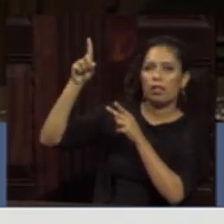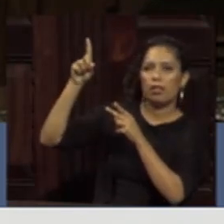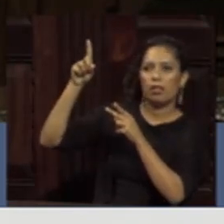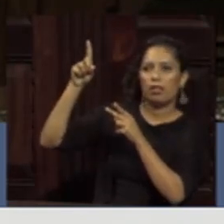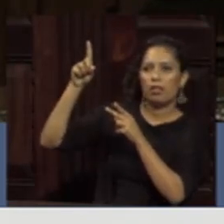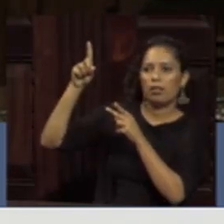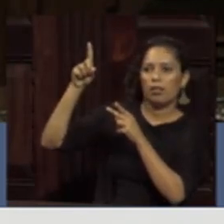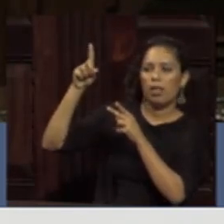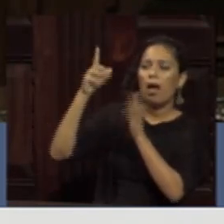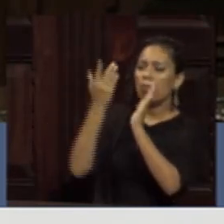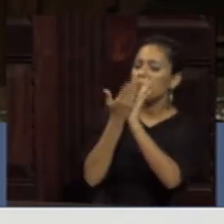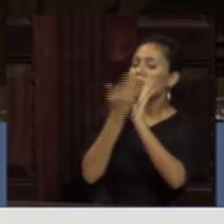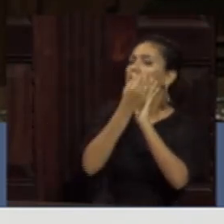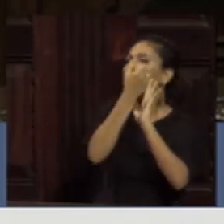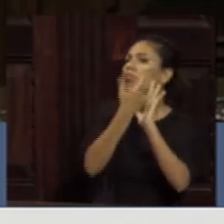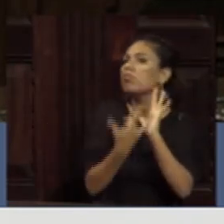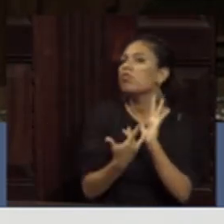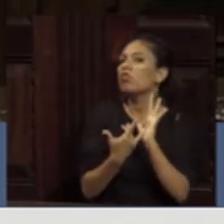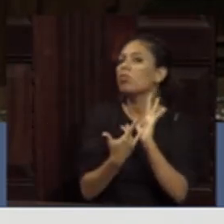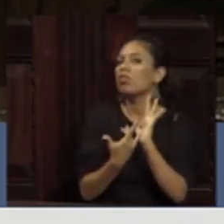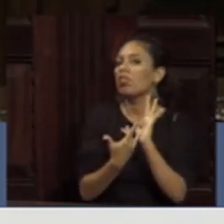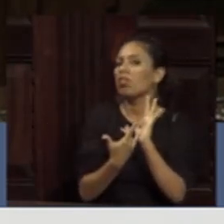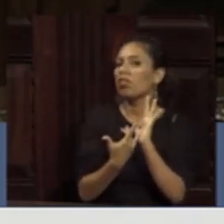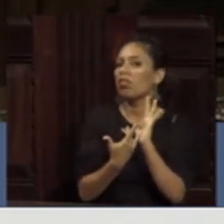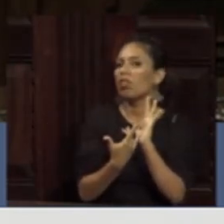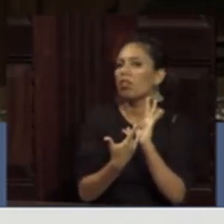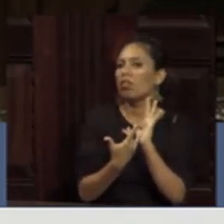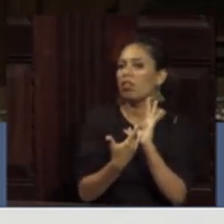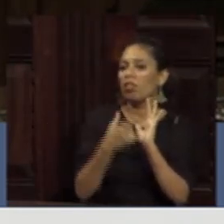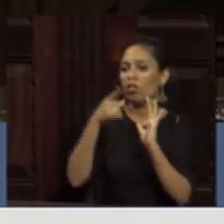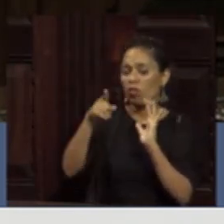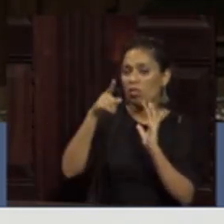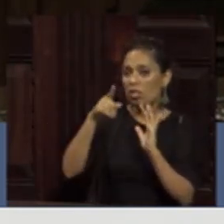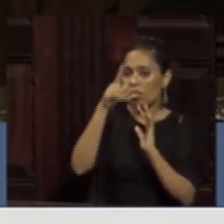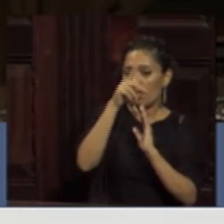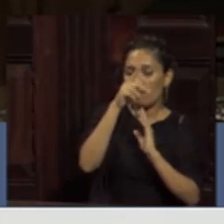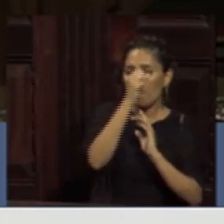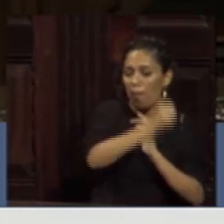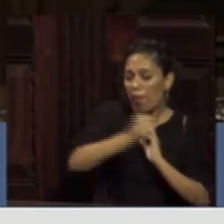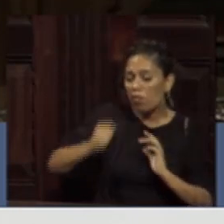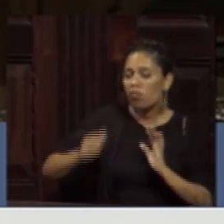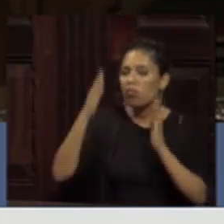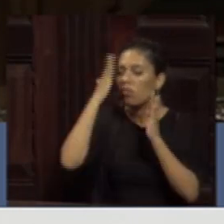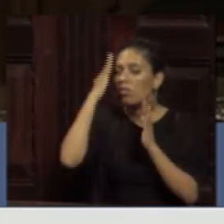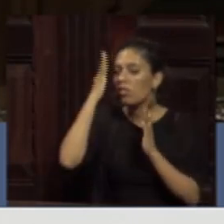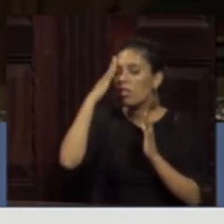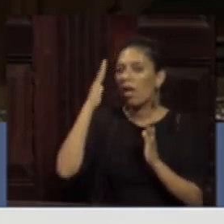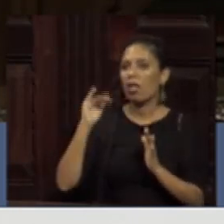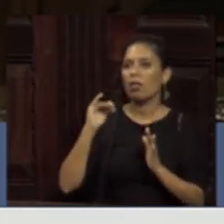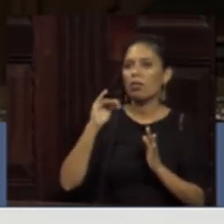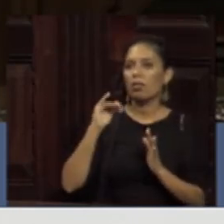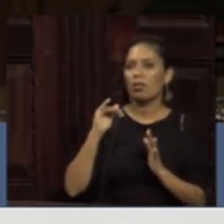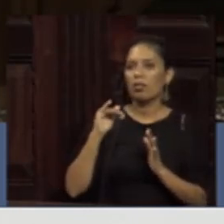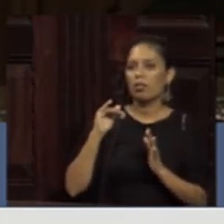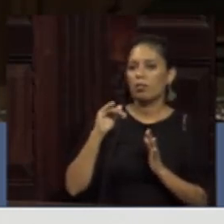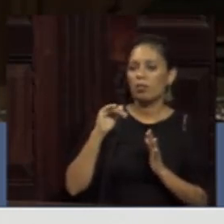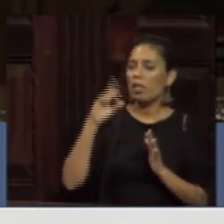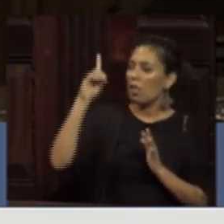e semelhança, deputado pastor Silas Bento. E ele não